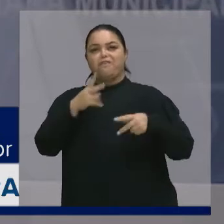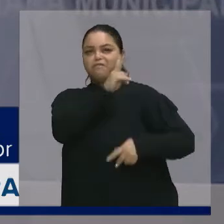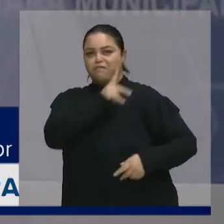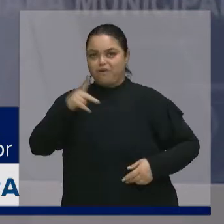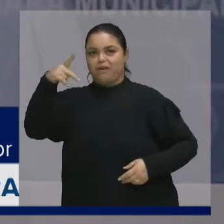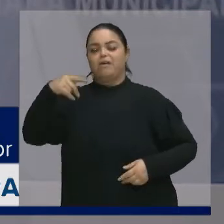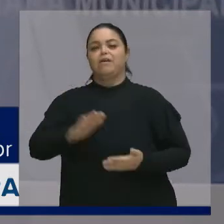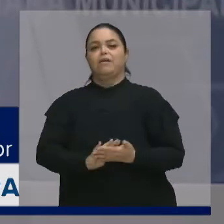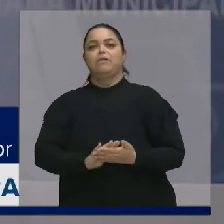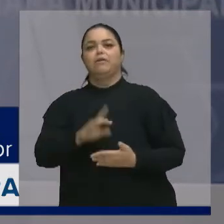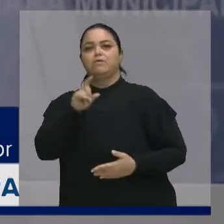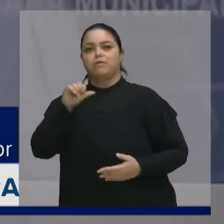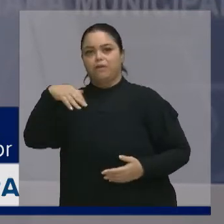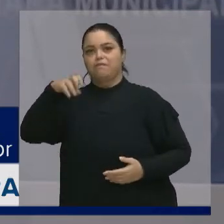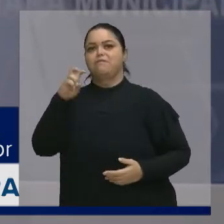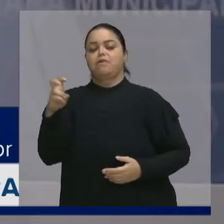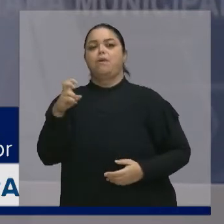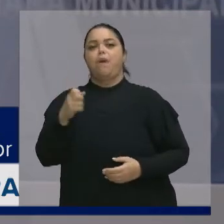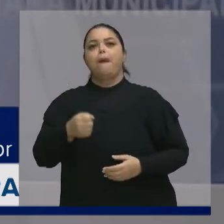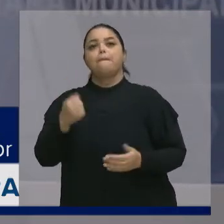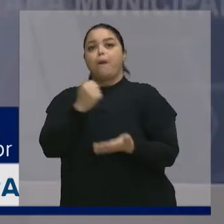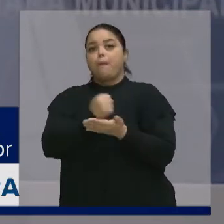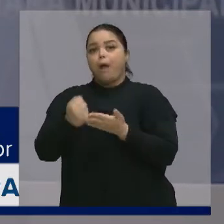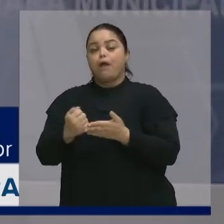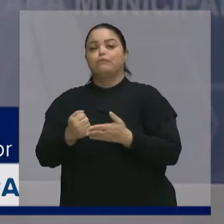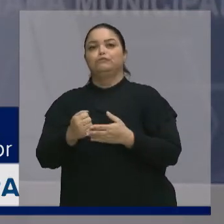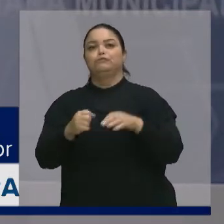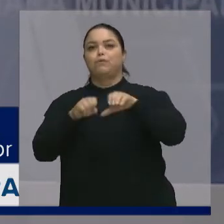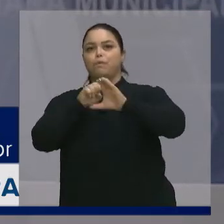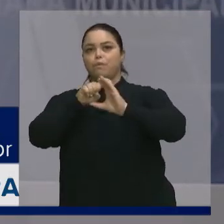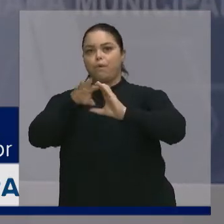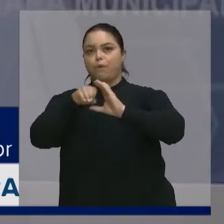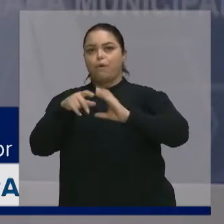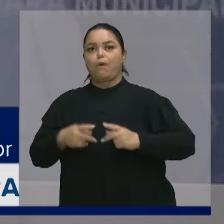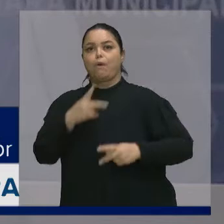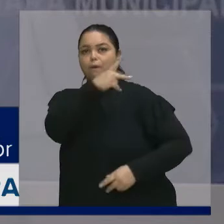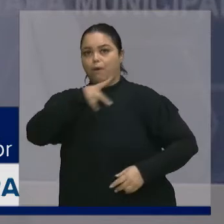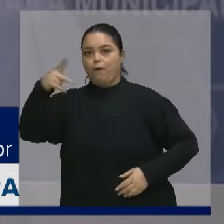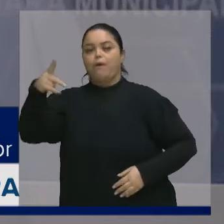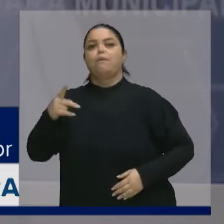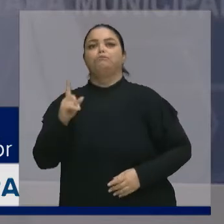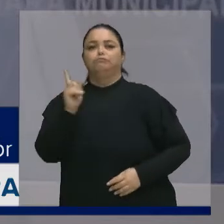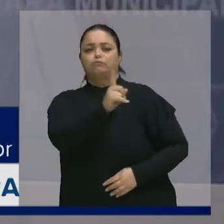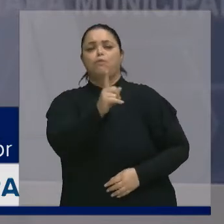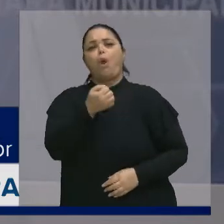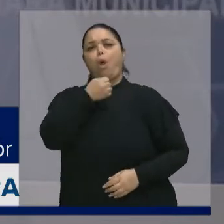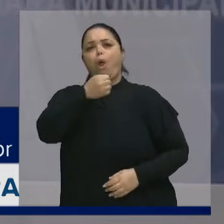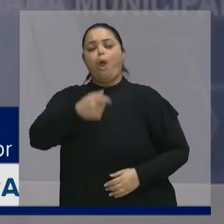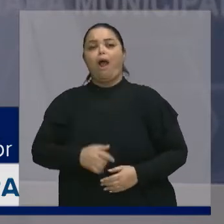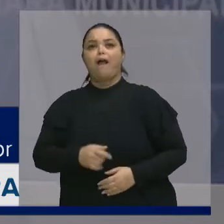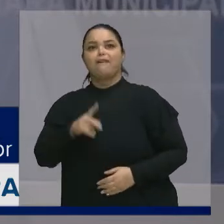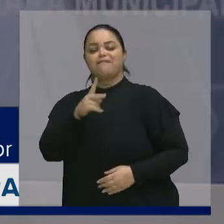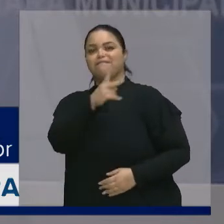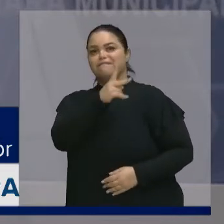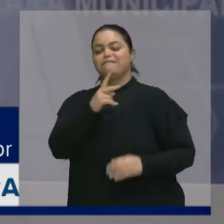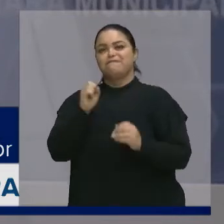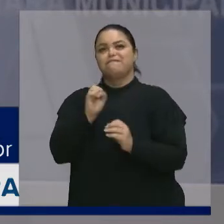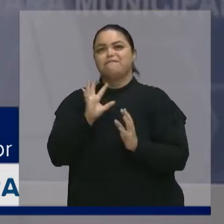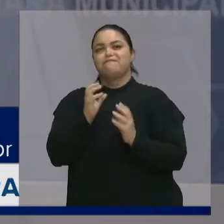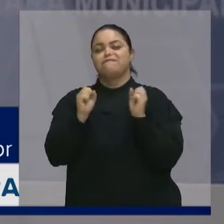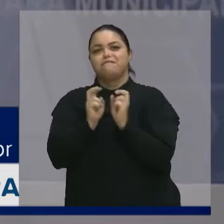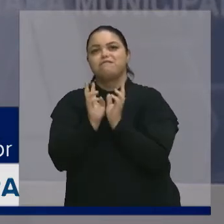Em 95 foi contratado pela Rede Globo Vale do Paraíba, estando à frente da TV Vanguarda, até